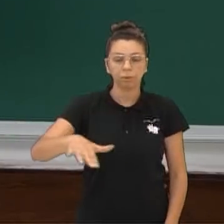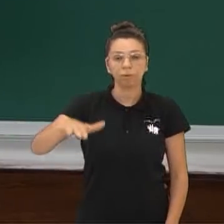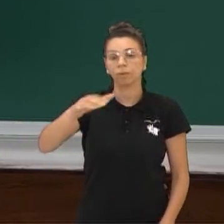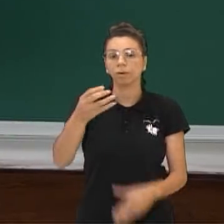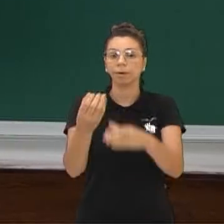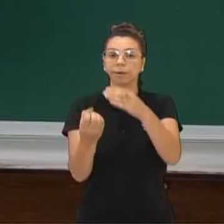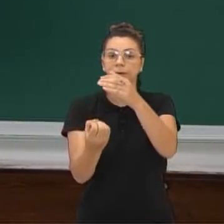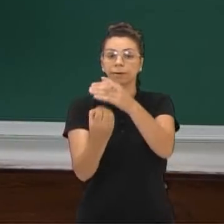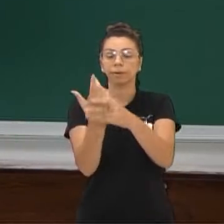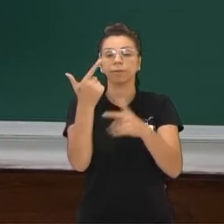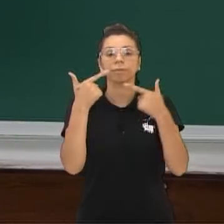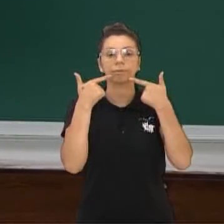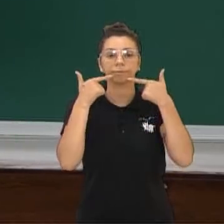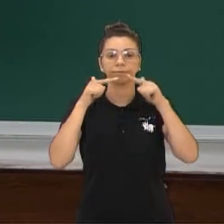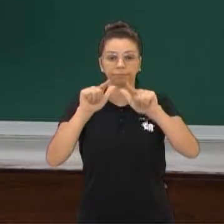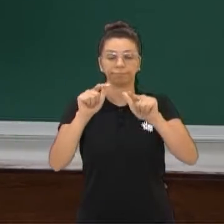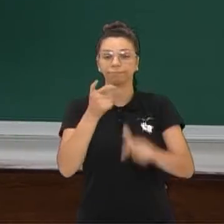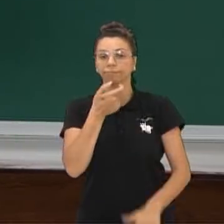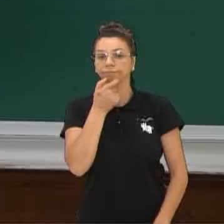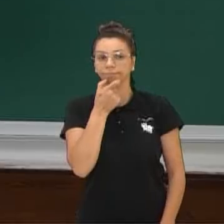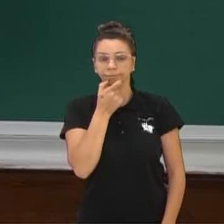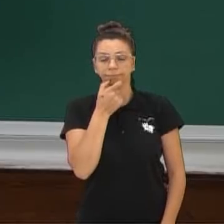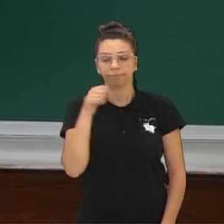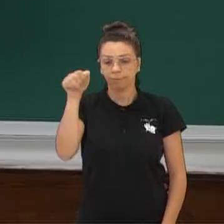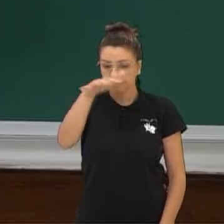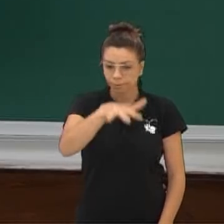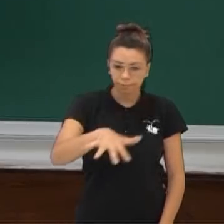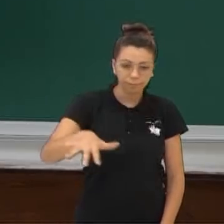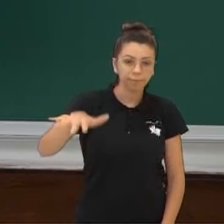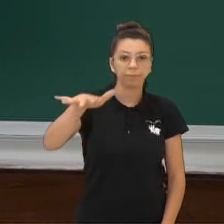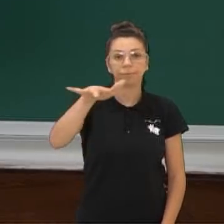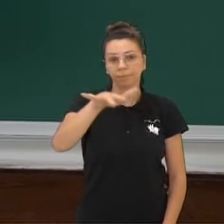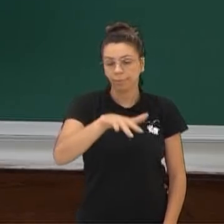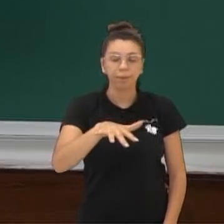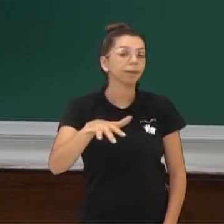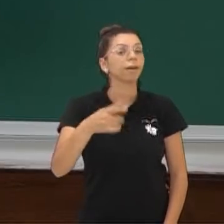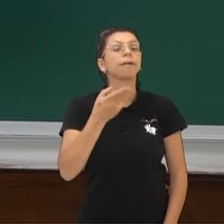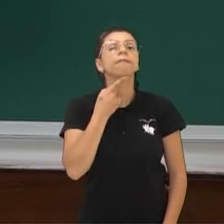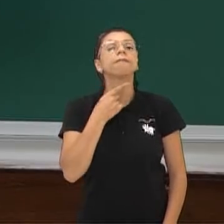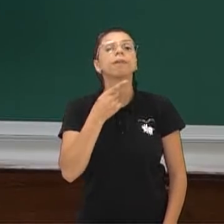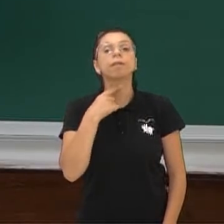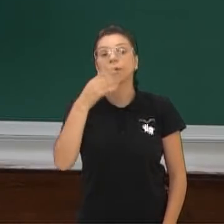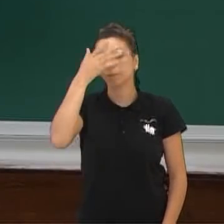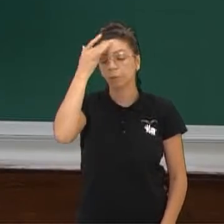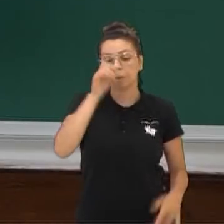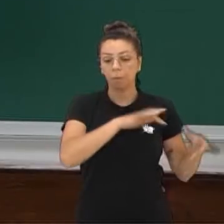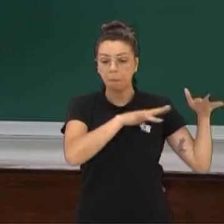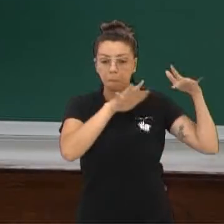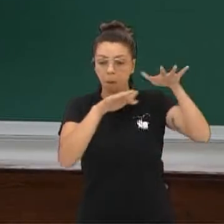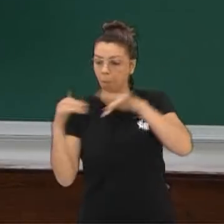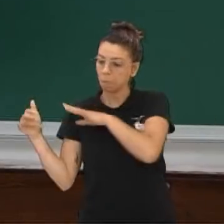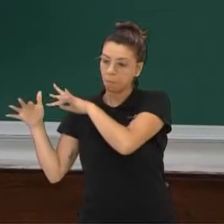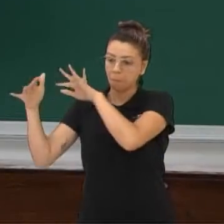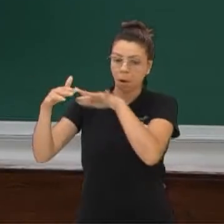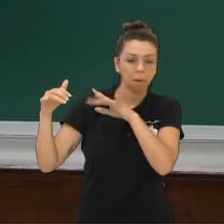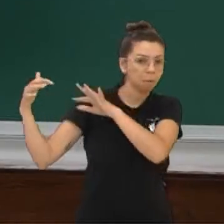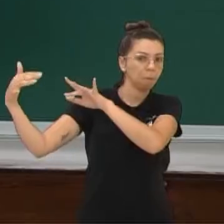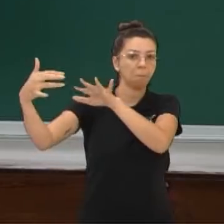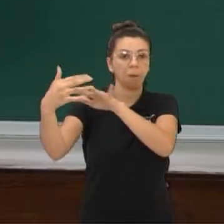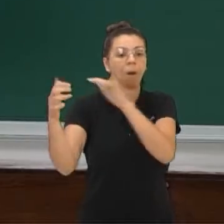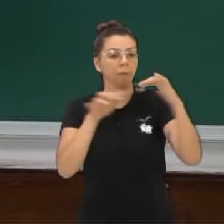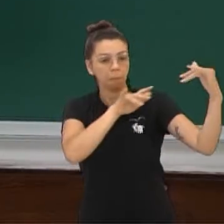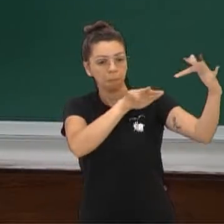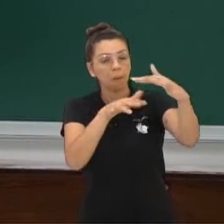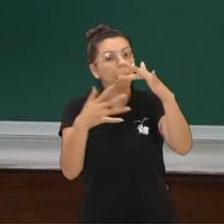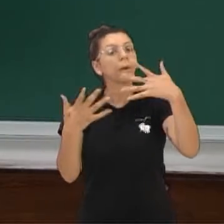assim, início à língua inglesa. Essa terra era amplamente desejada e invadida por povos diversos, o